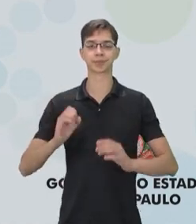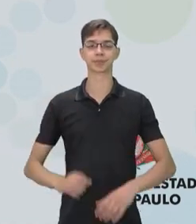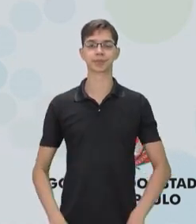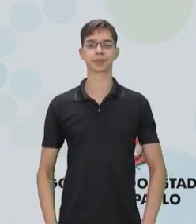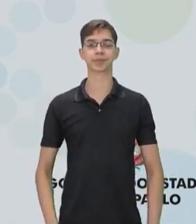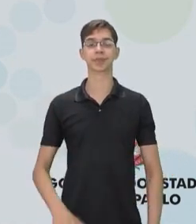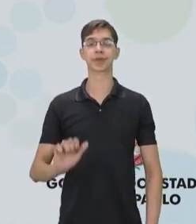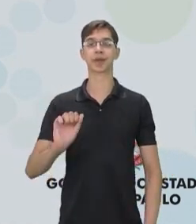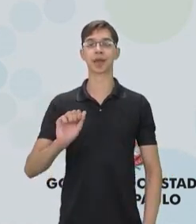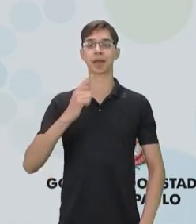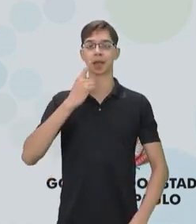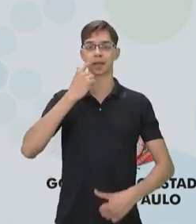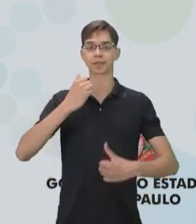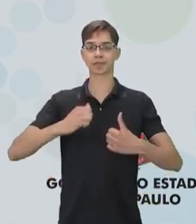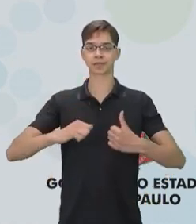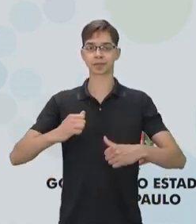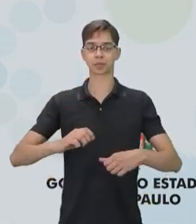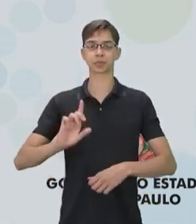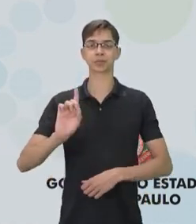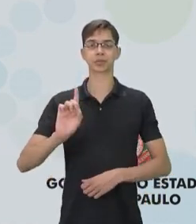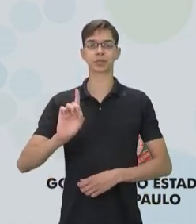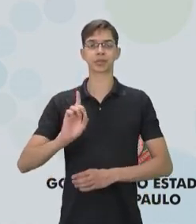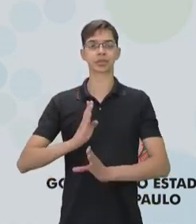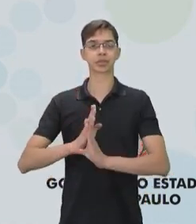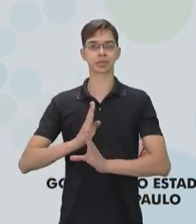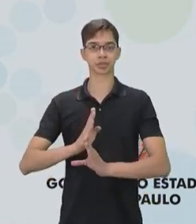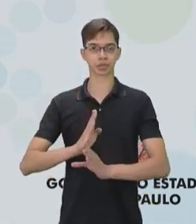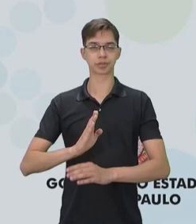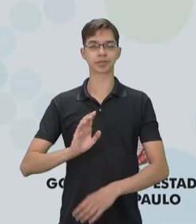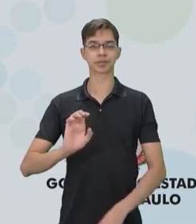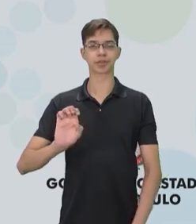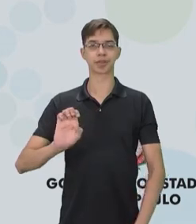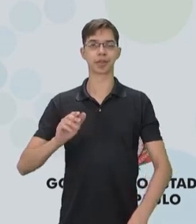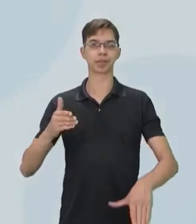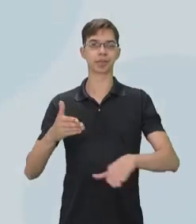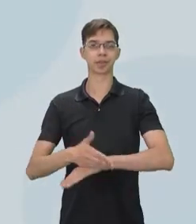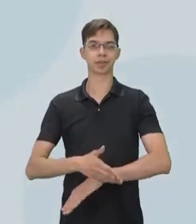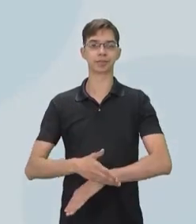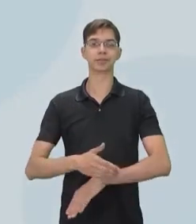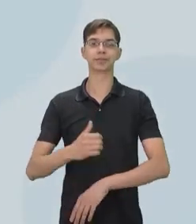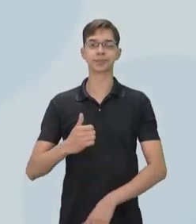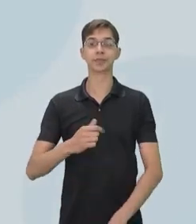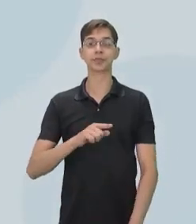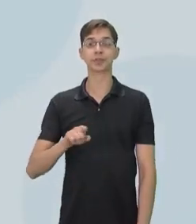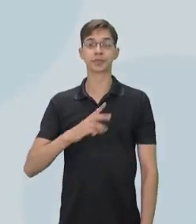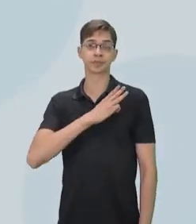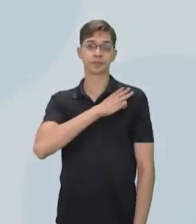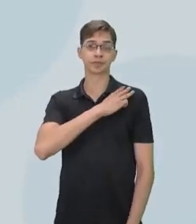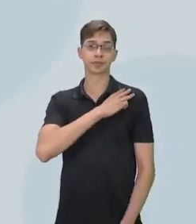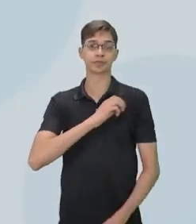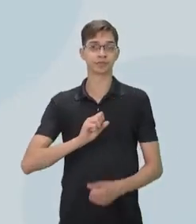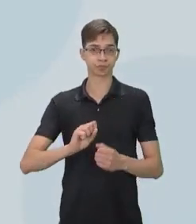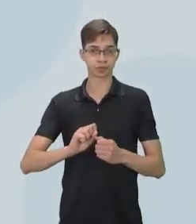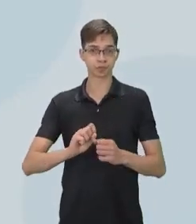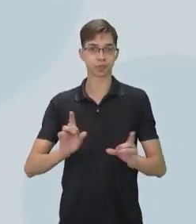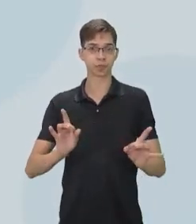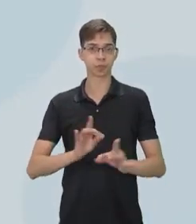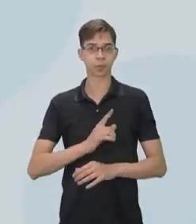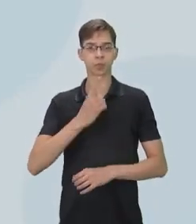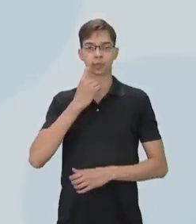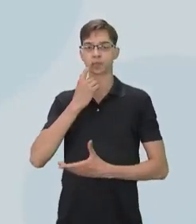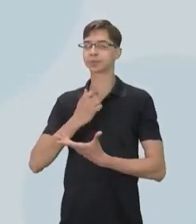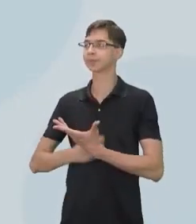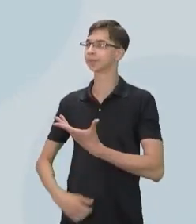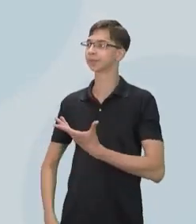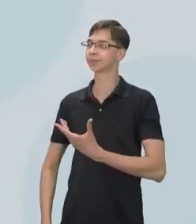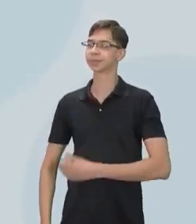de entrada à ADE 2022 da terceira série que vocês fizeram. Então aí está o caderninho, né, a